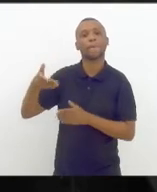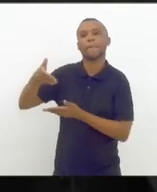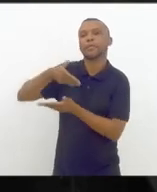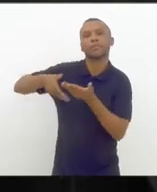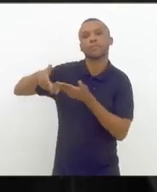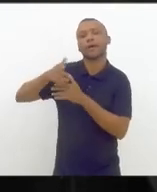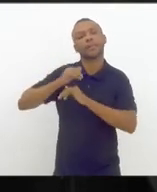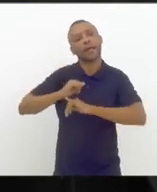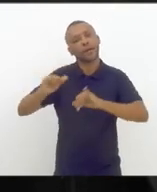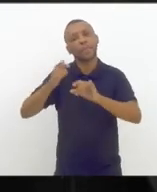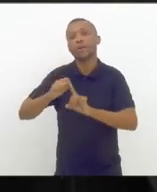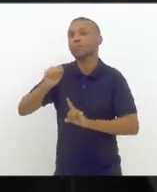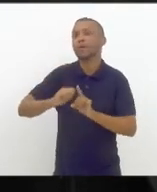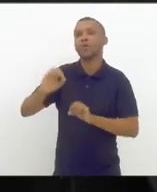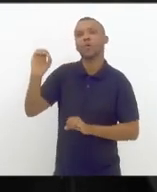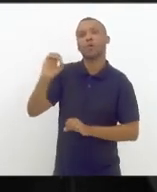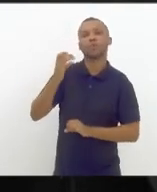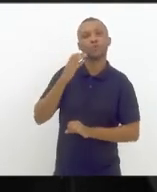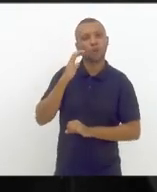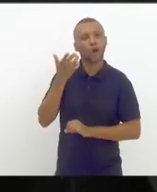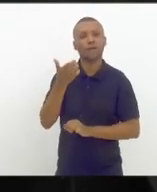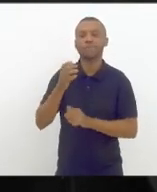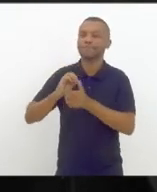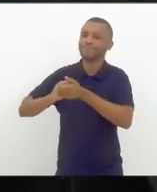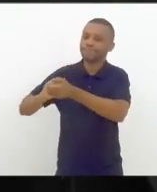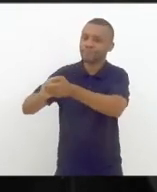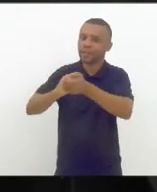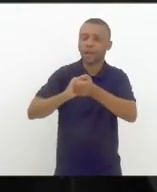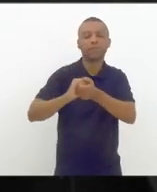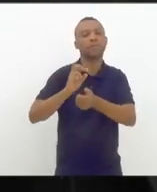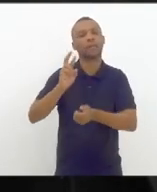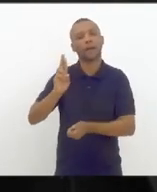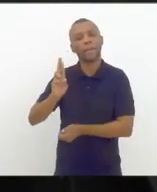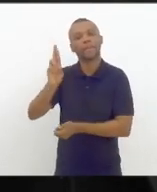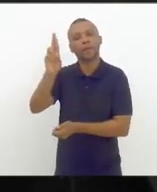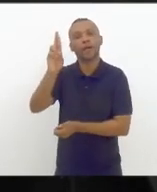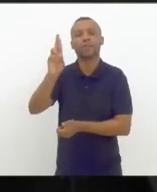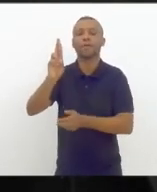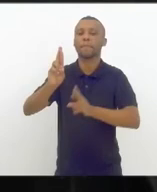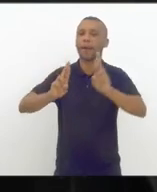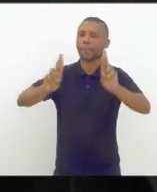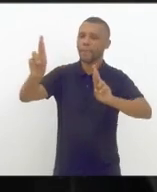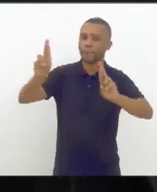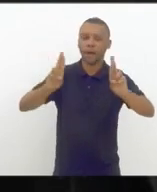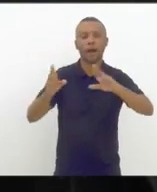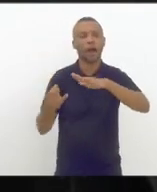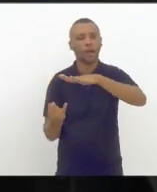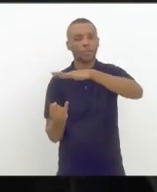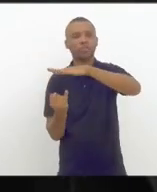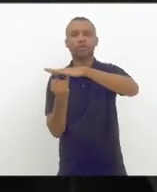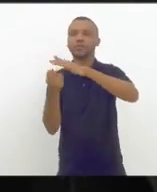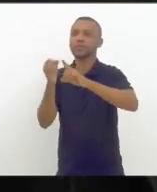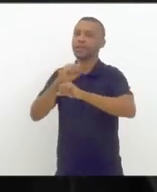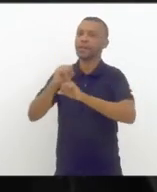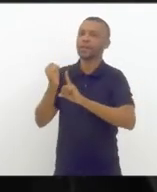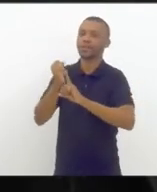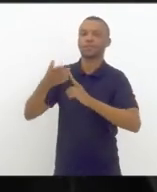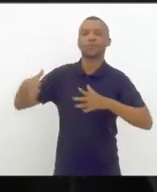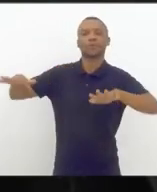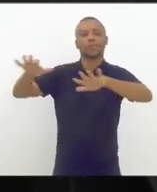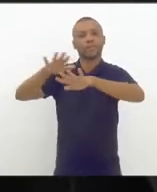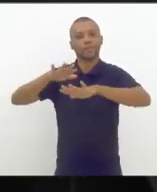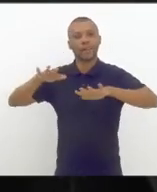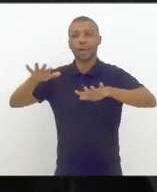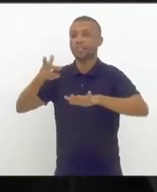Saúdo aqui a a madelon Koni representando as entidades da sociedade civil que respondem pela campanha em Niterói